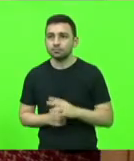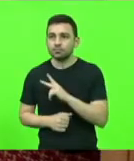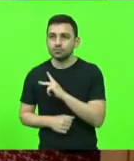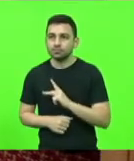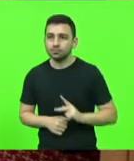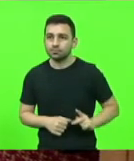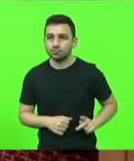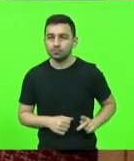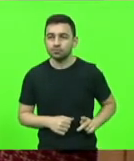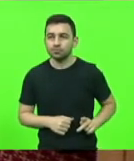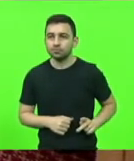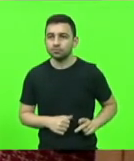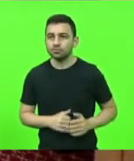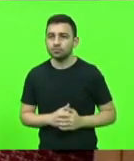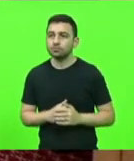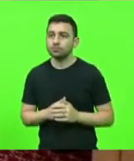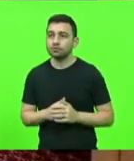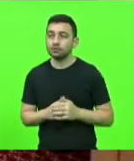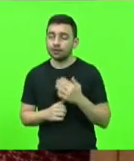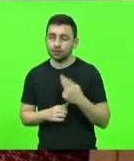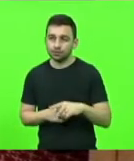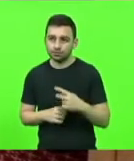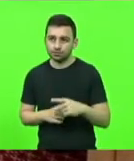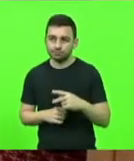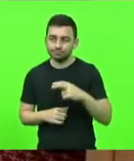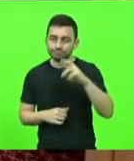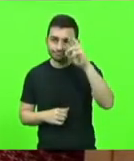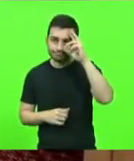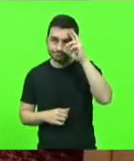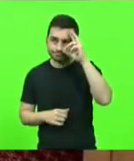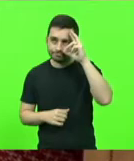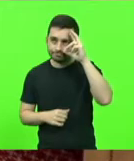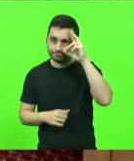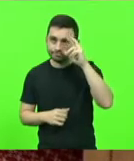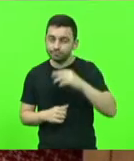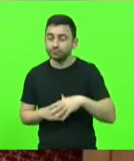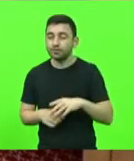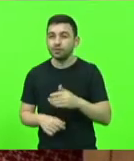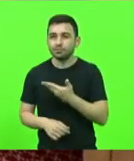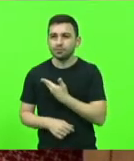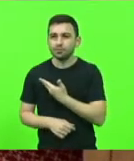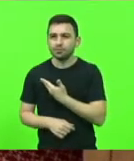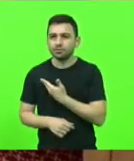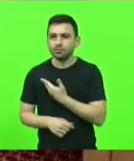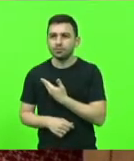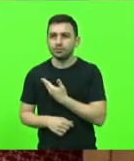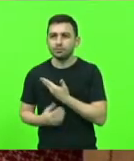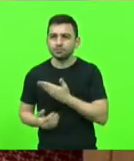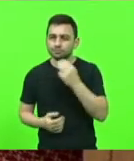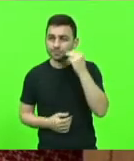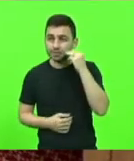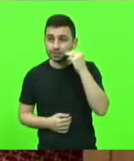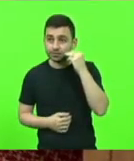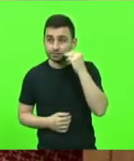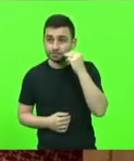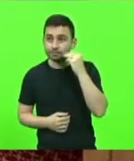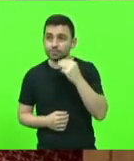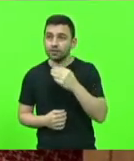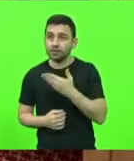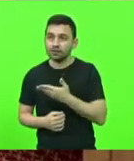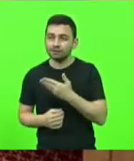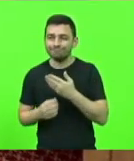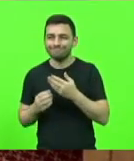deputado presidente da associação deputado Ricardo Alba minha colega deputada Marlene Franklin que está